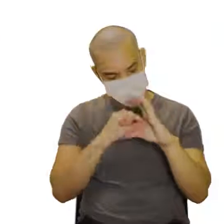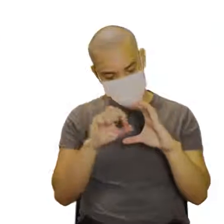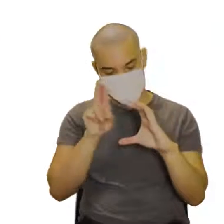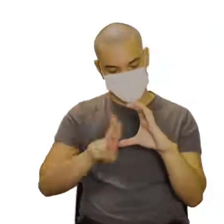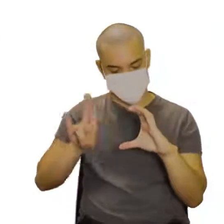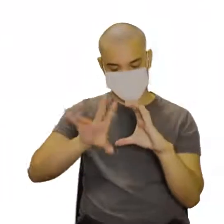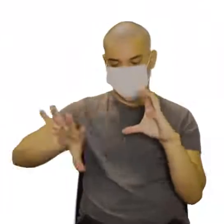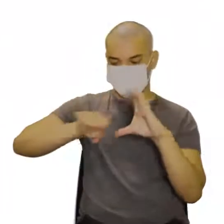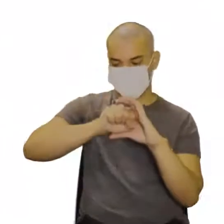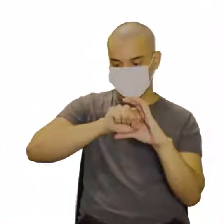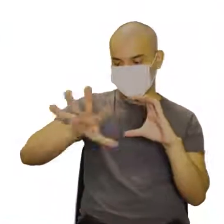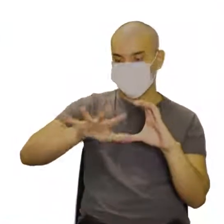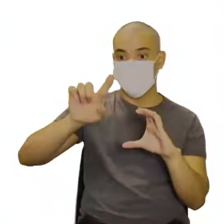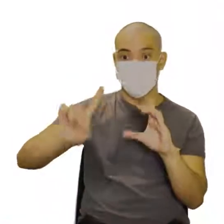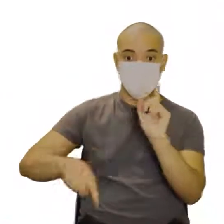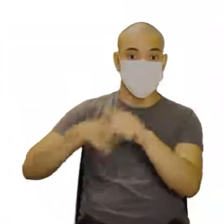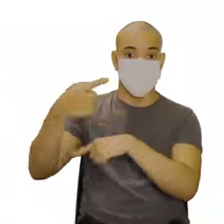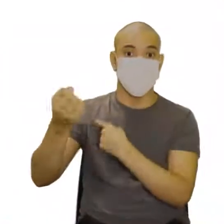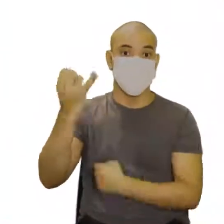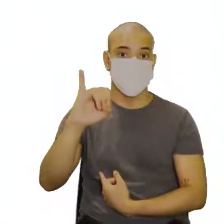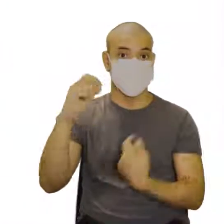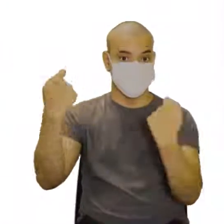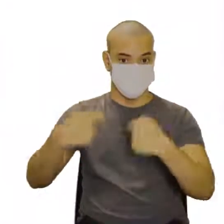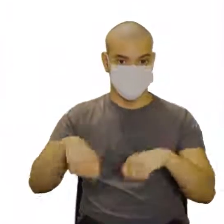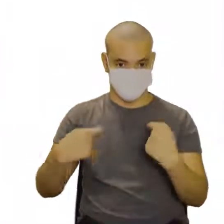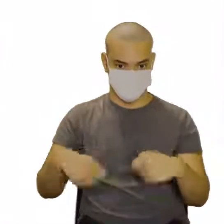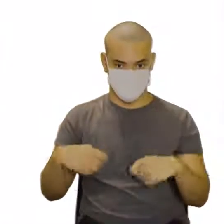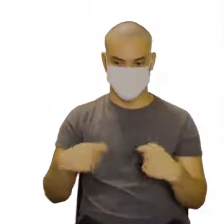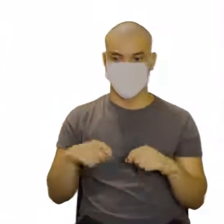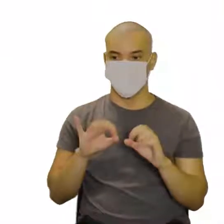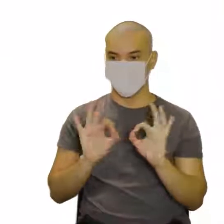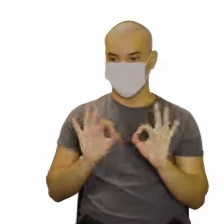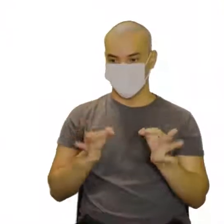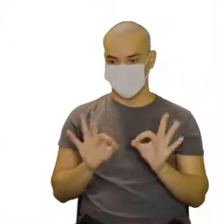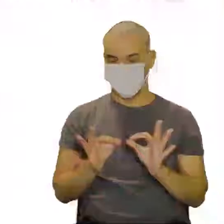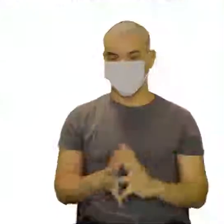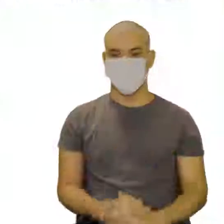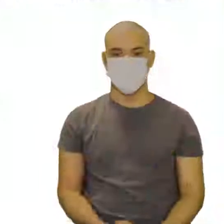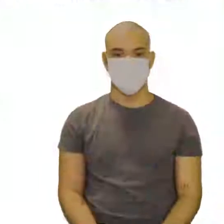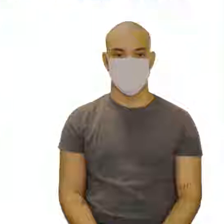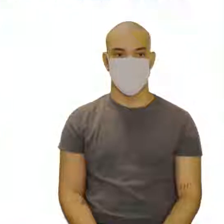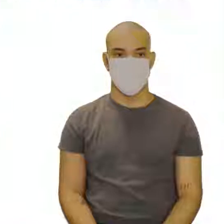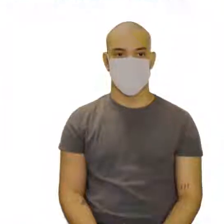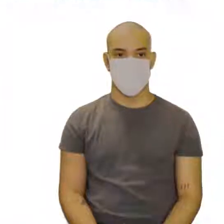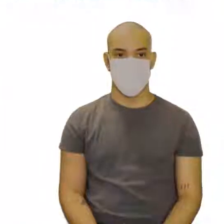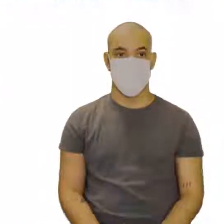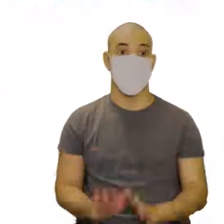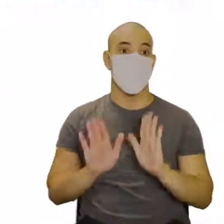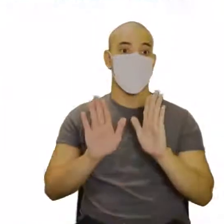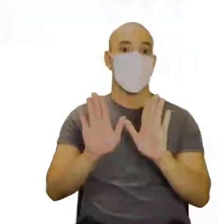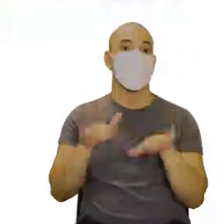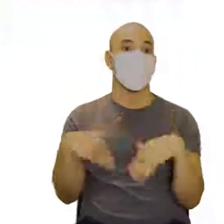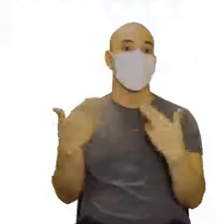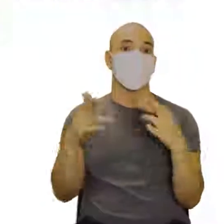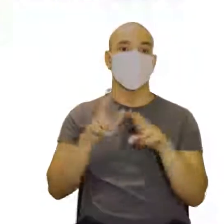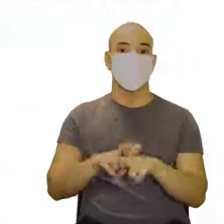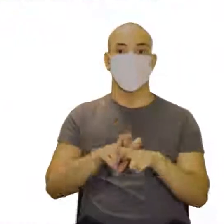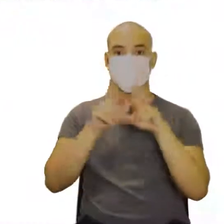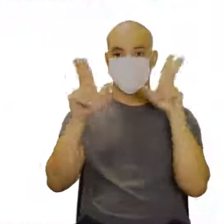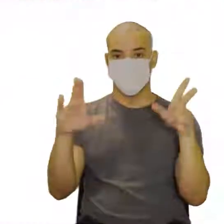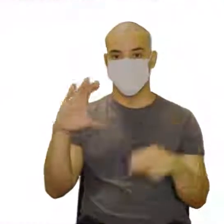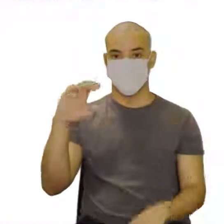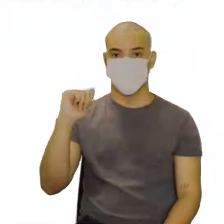utilizada aí depois, quando necessário, no circuito, ok? Bom, mas qual é a diferença